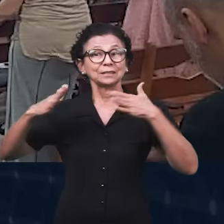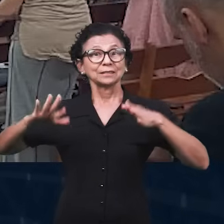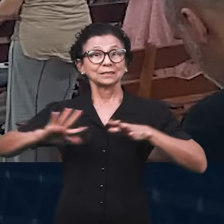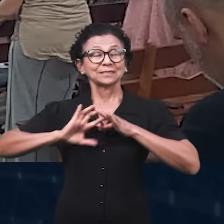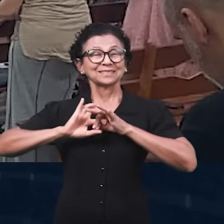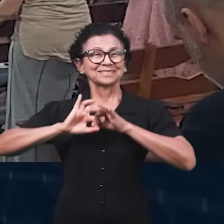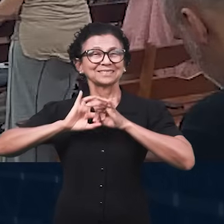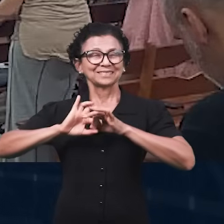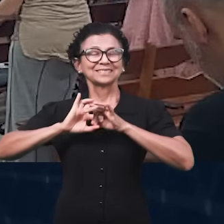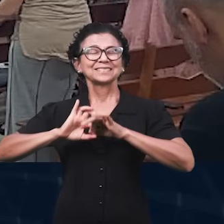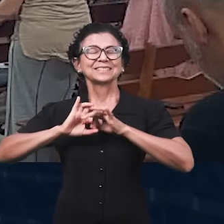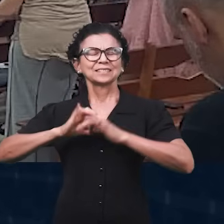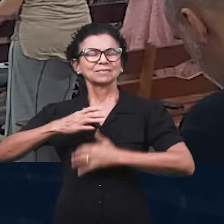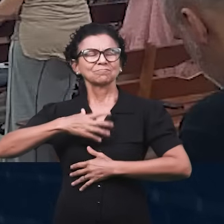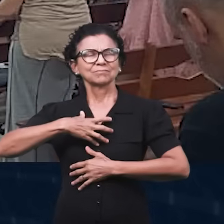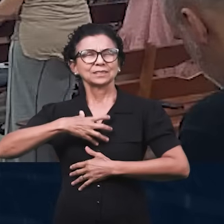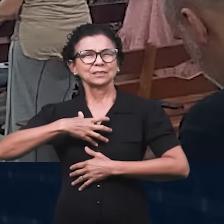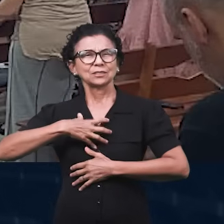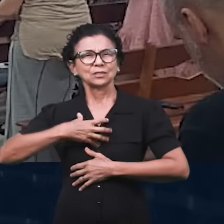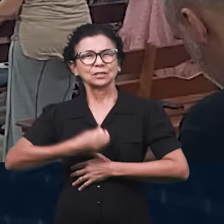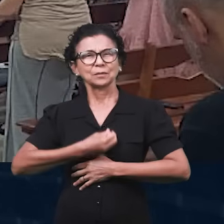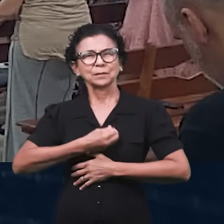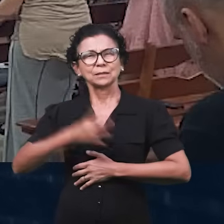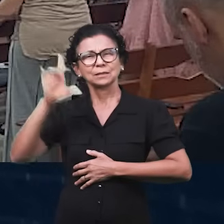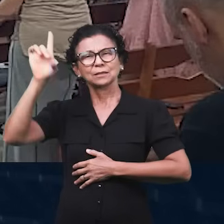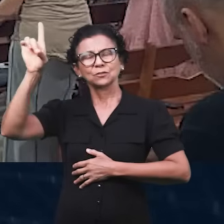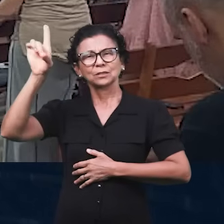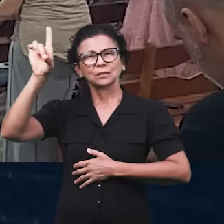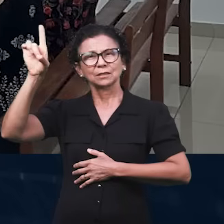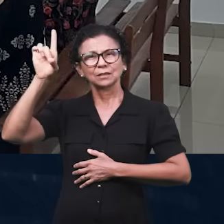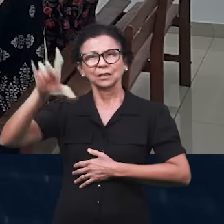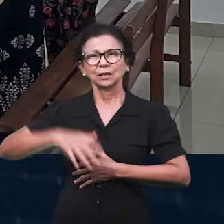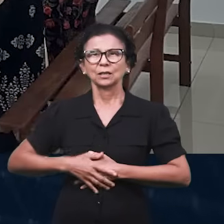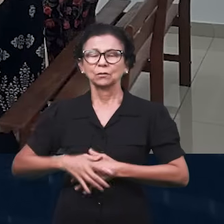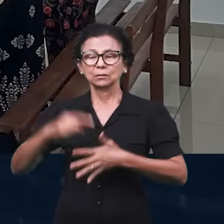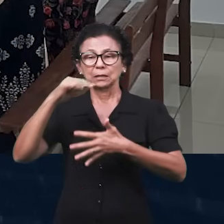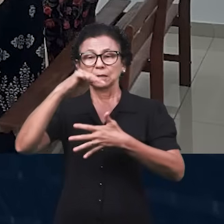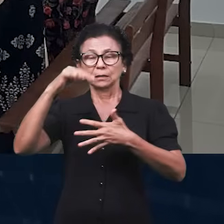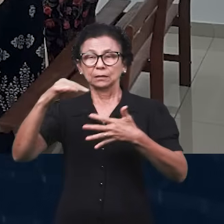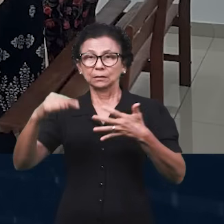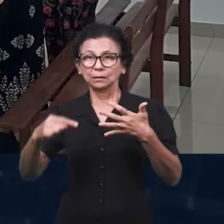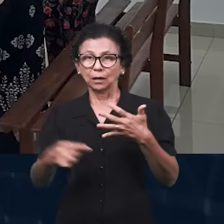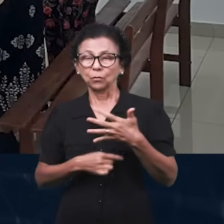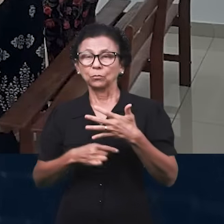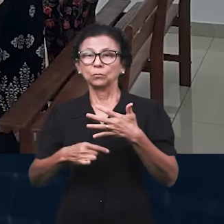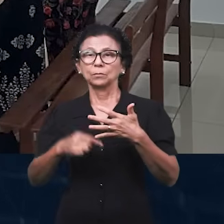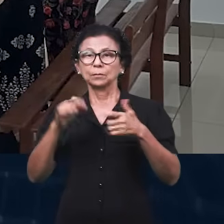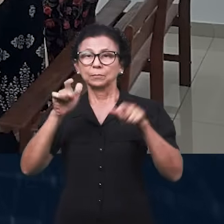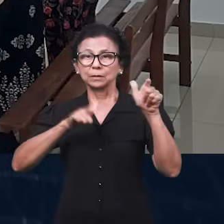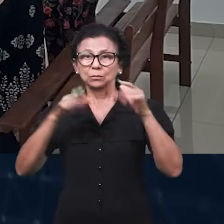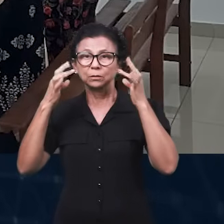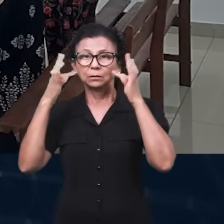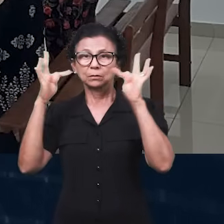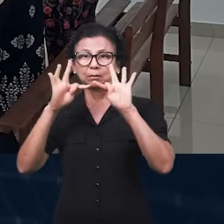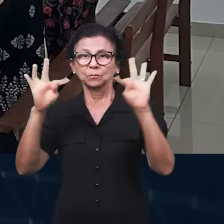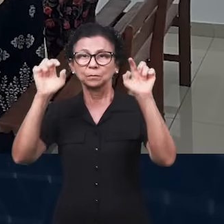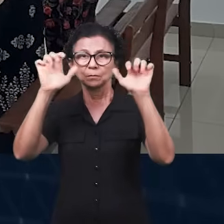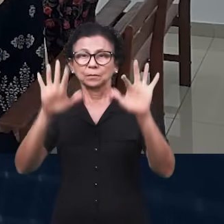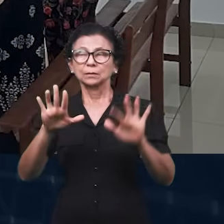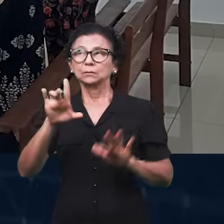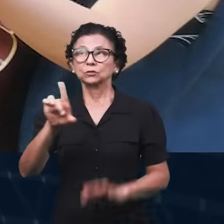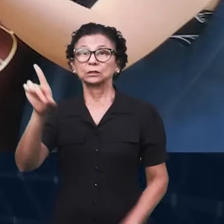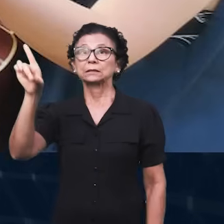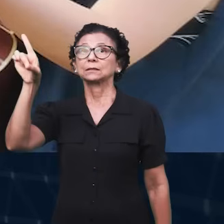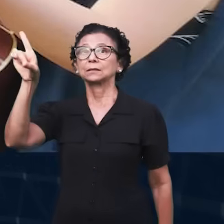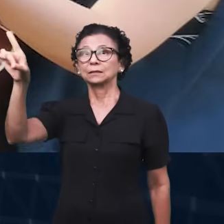onde se pôde sentir a presença de Deus. Cada vida pôde testemunhar as bênçãos que o Senhor operou. Além